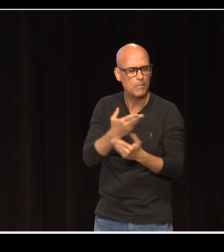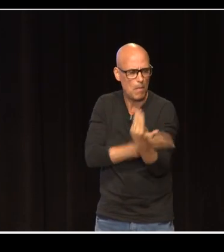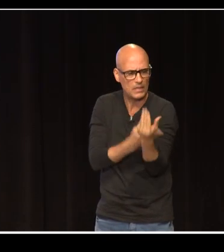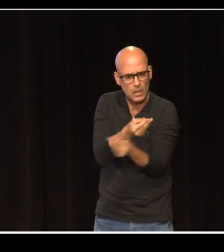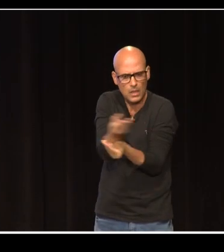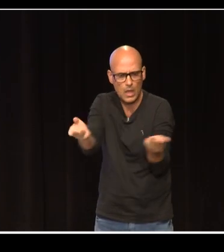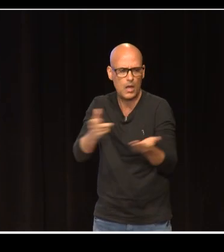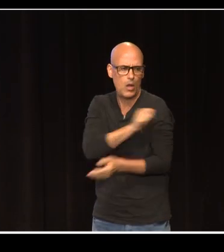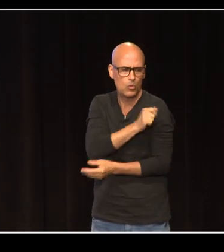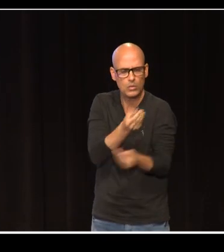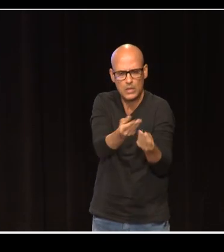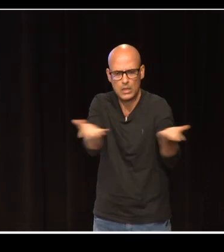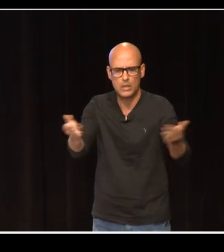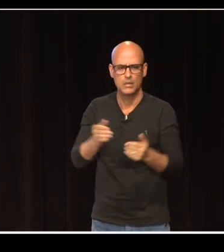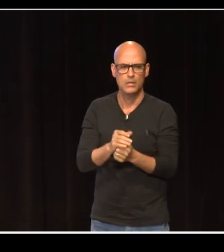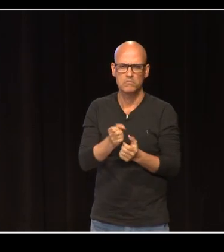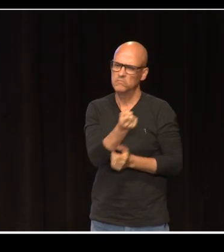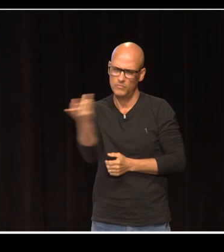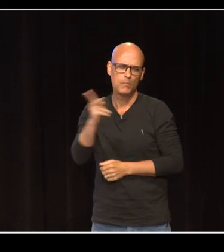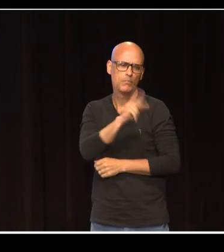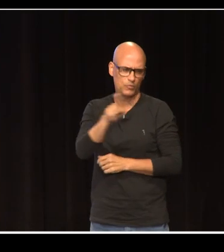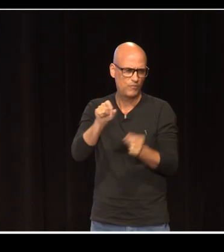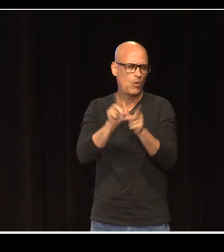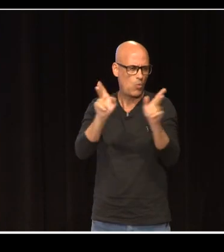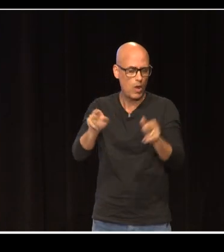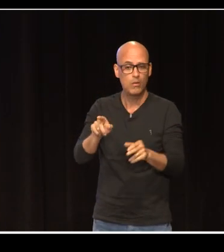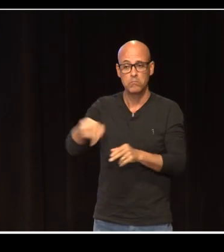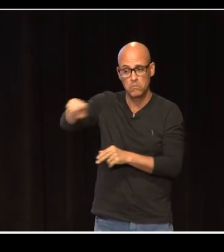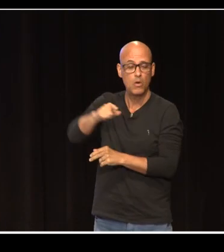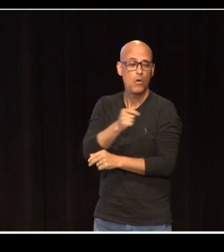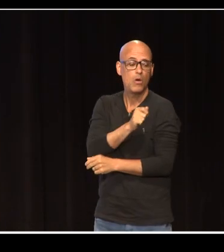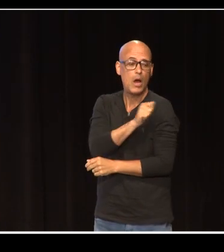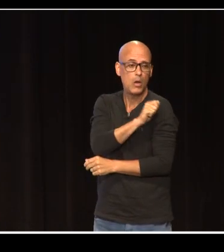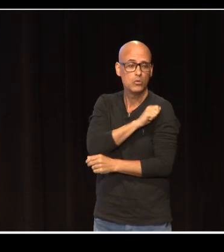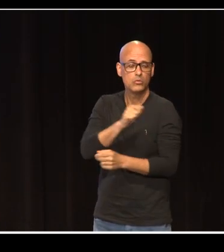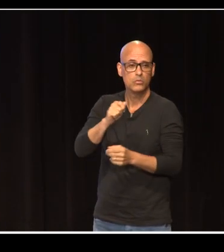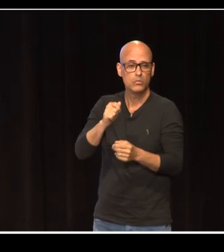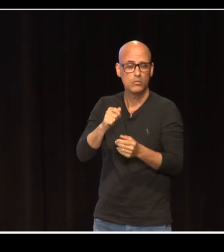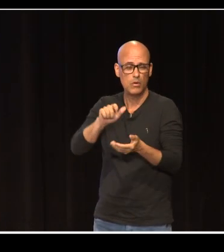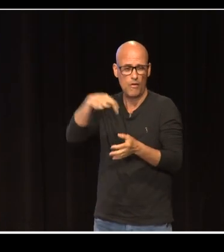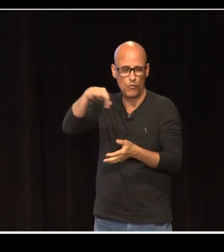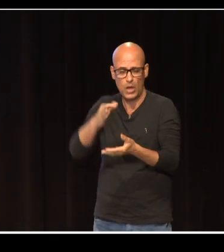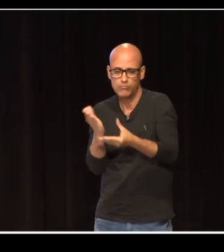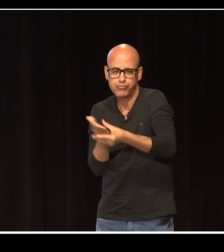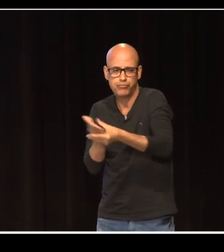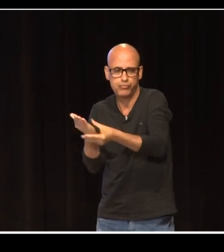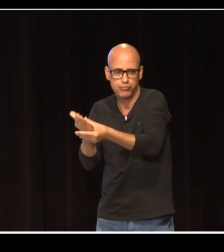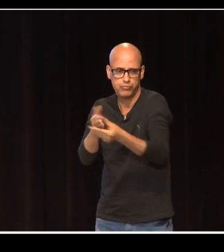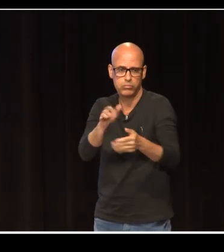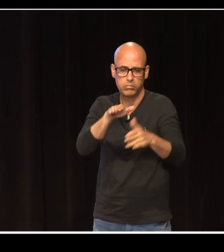eles vão, vários professores fazem isso, eles vão arquivando aquelas folhas, eu dou a folha furada, eles vão colocando. Então, é